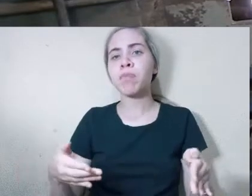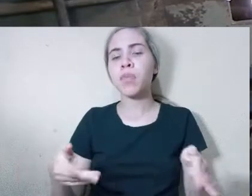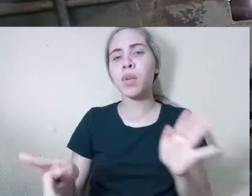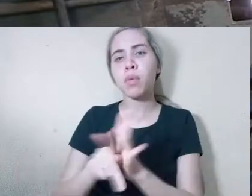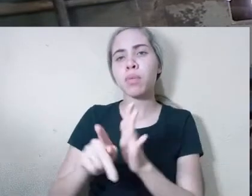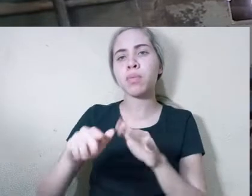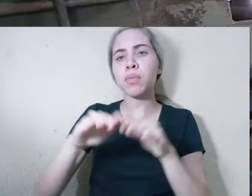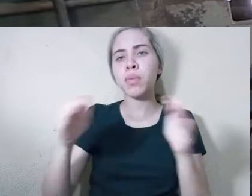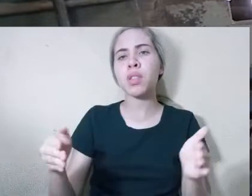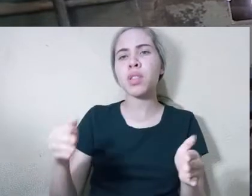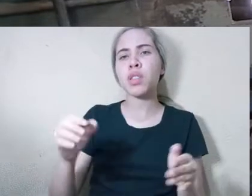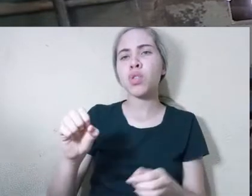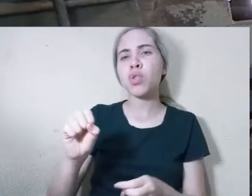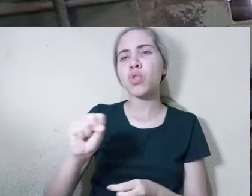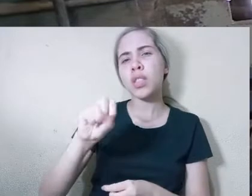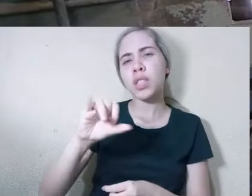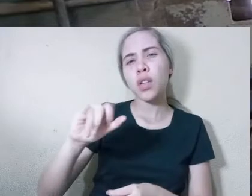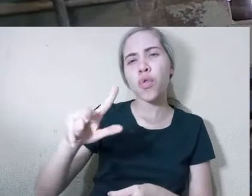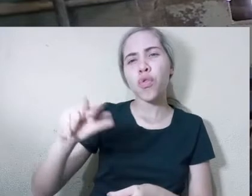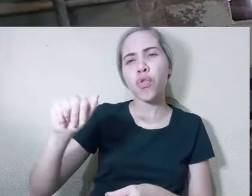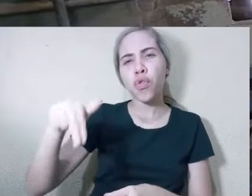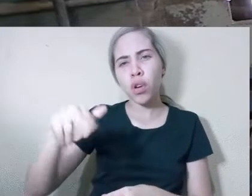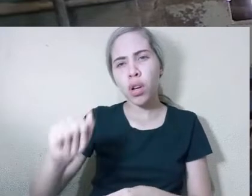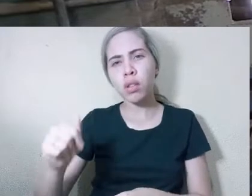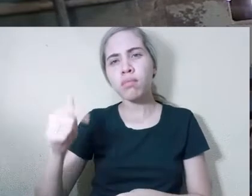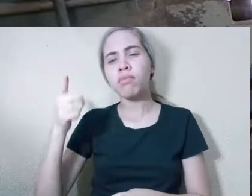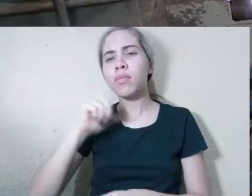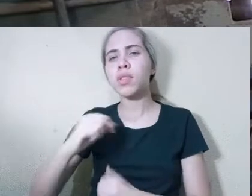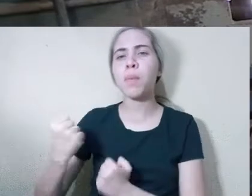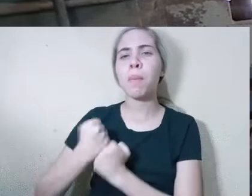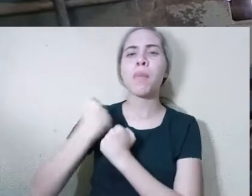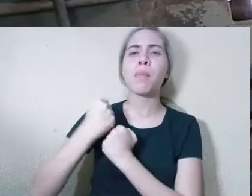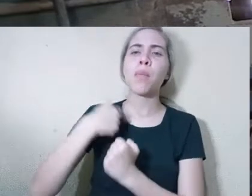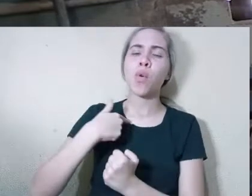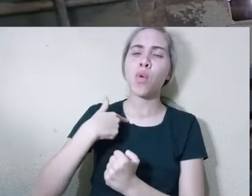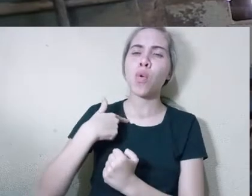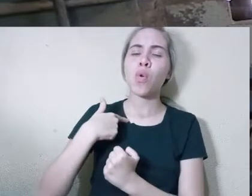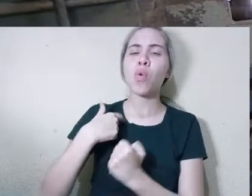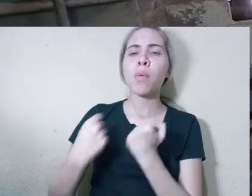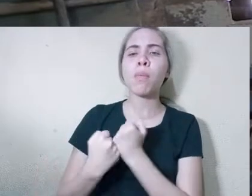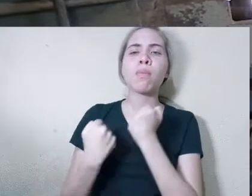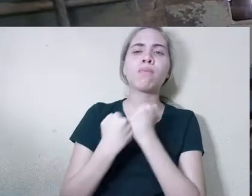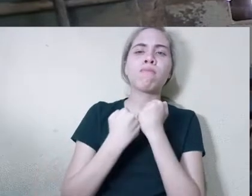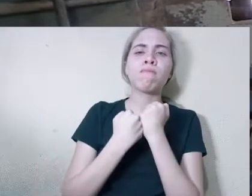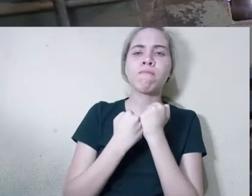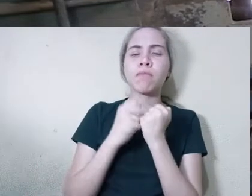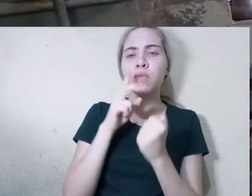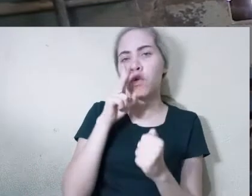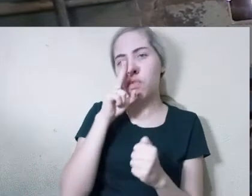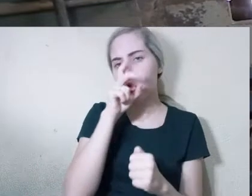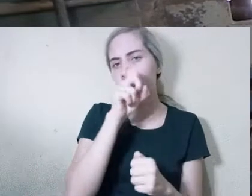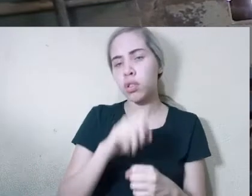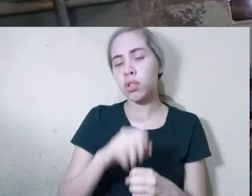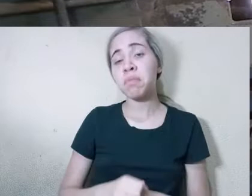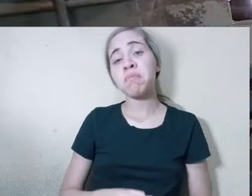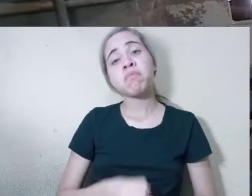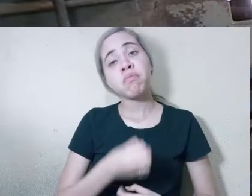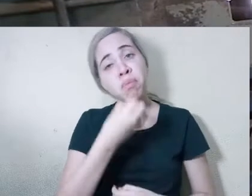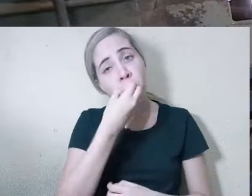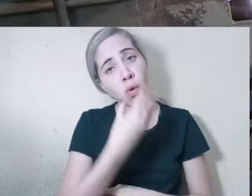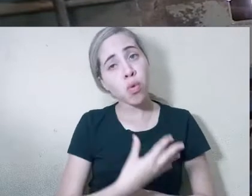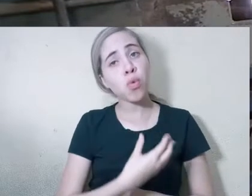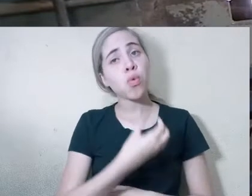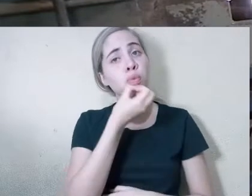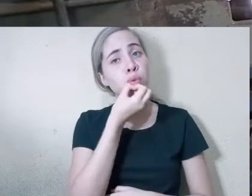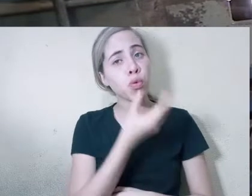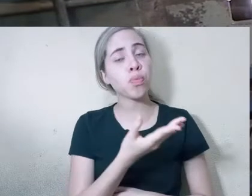ótimo. Silvana Mouzinho, né? Silvana Mouzinho. Tem um apoio. É ótimo também, né? Ótimo. Muito bom, muito